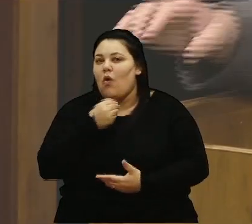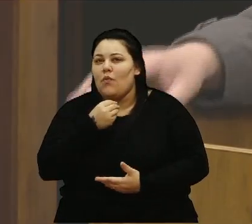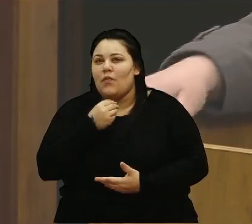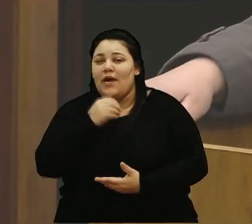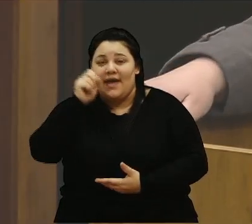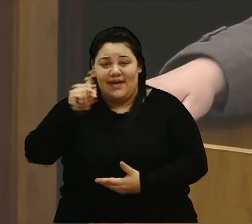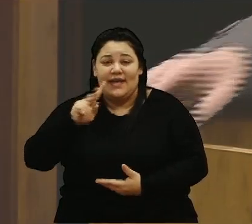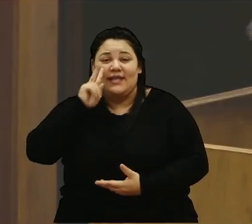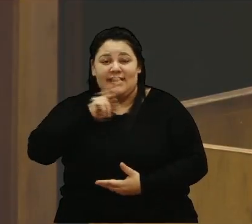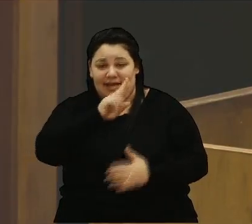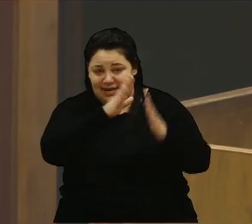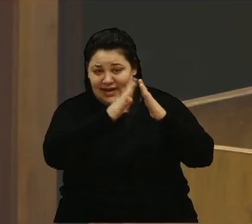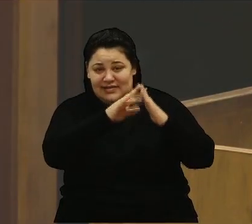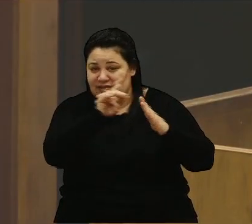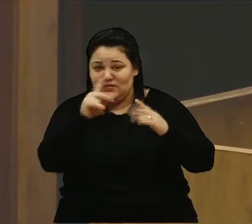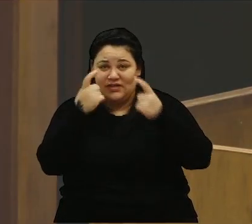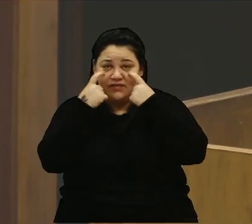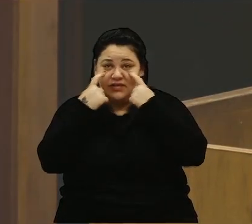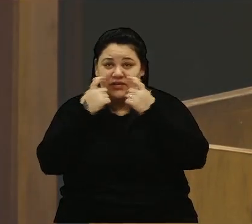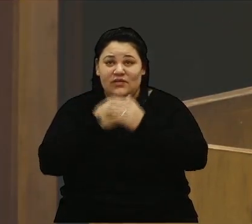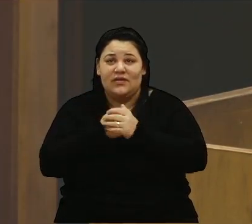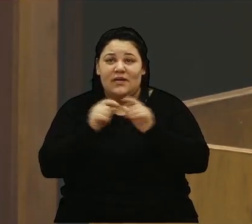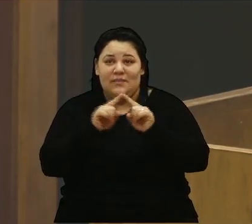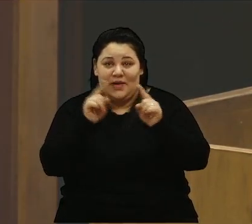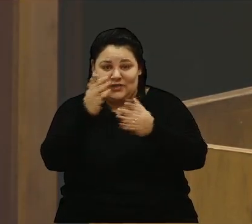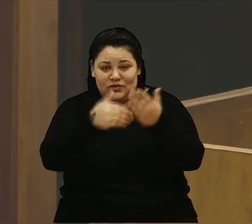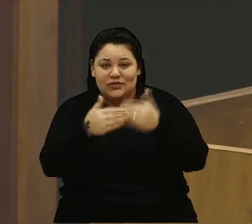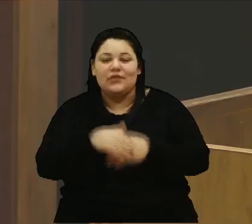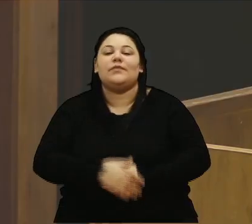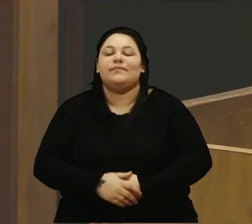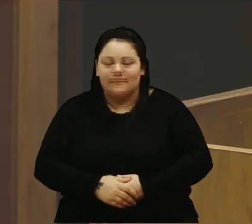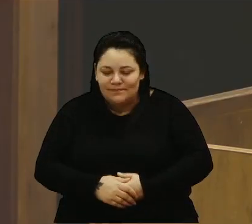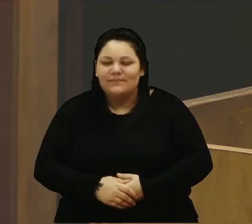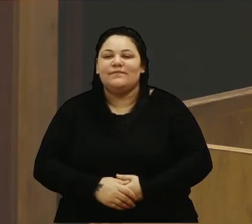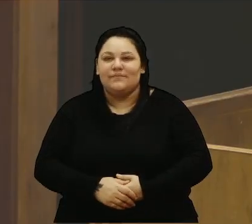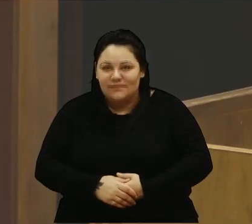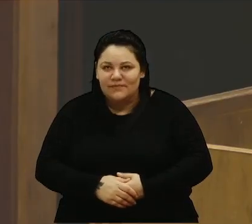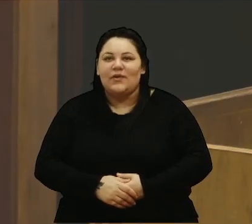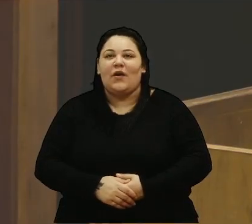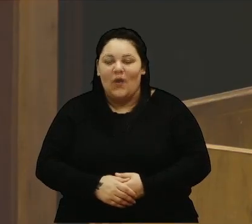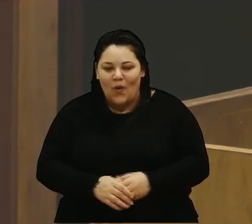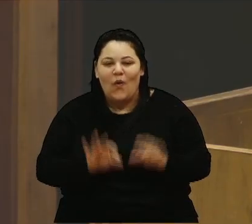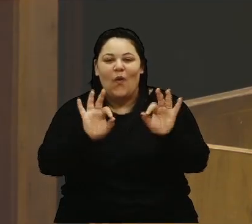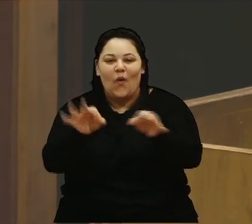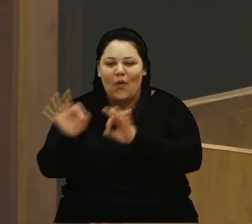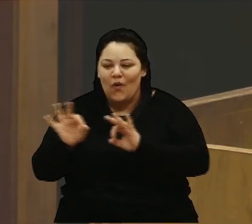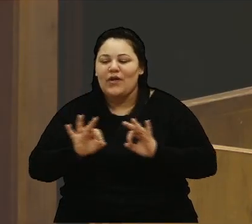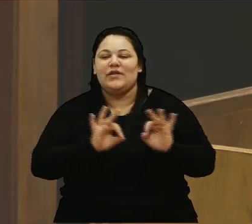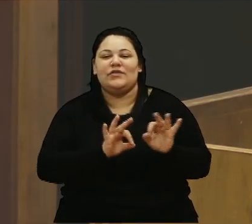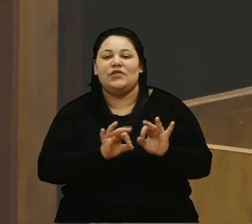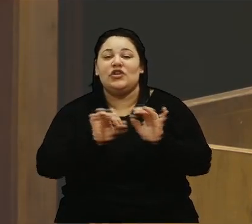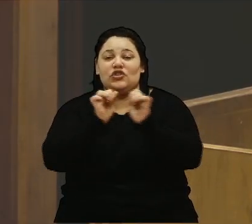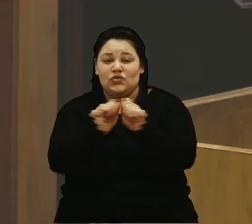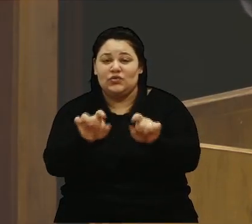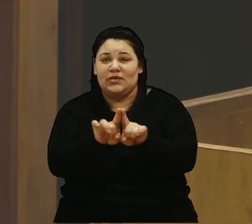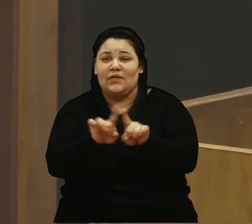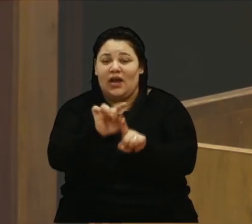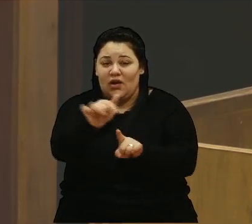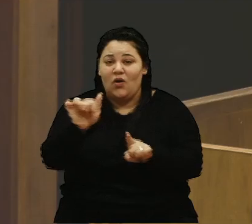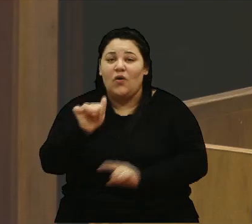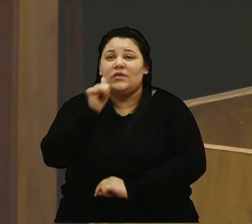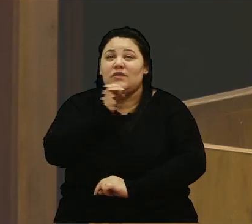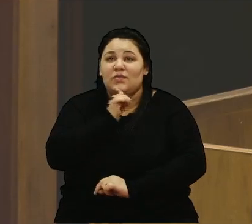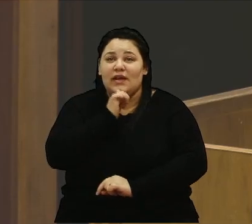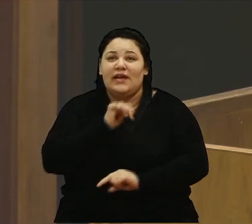vendo agora nesse instante, mas aqui os homens estão balançando a cabeça aqui junto comigo, enquanto eu falo nesse instante. E junto com eles, outras mulheres